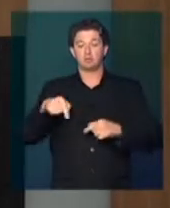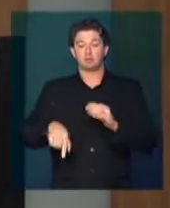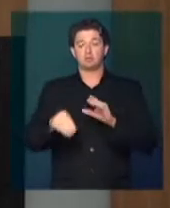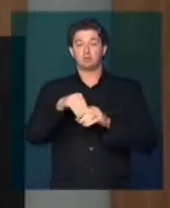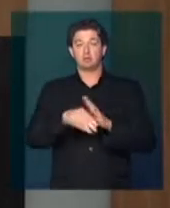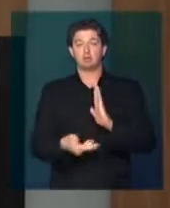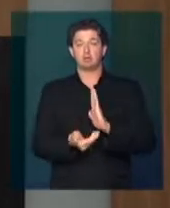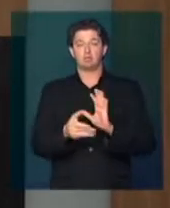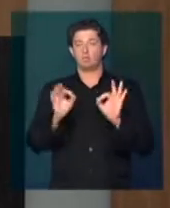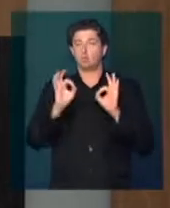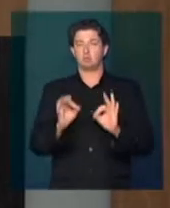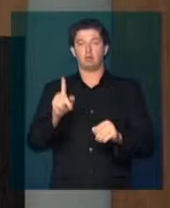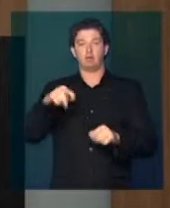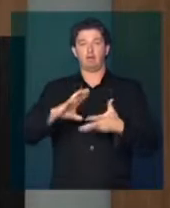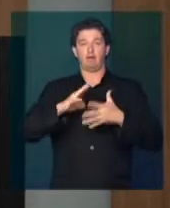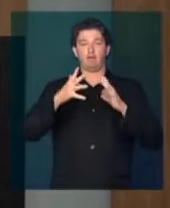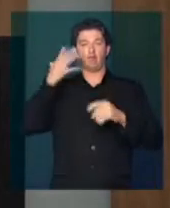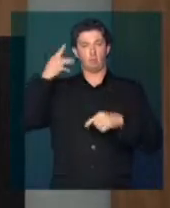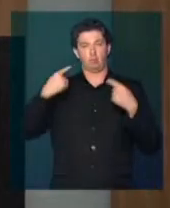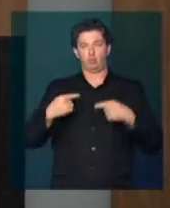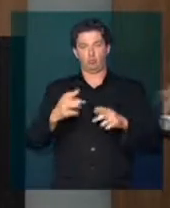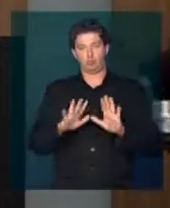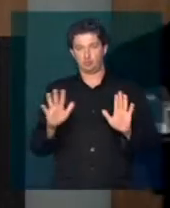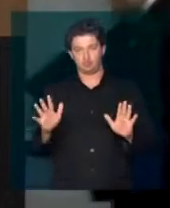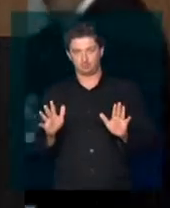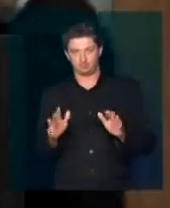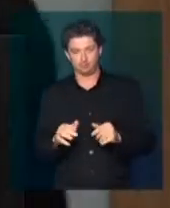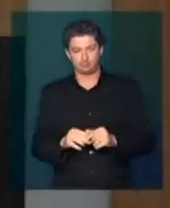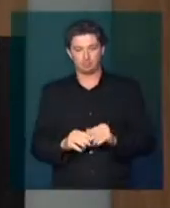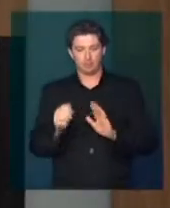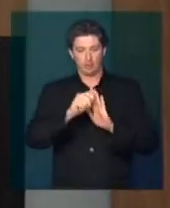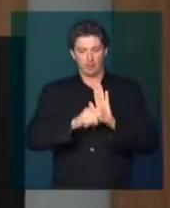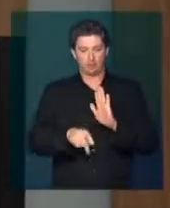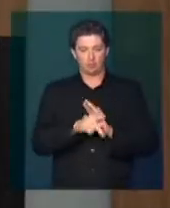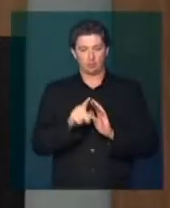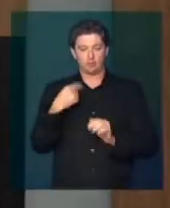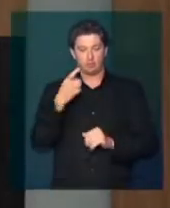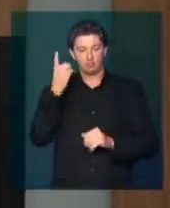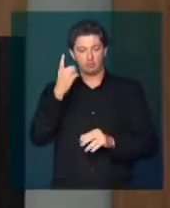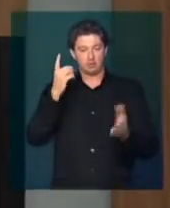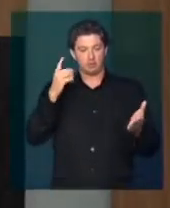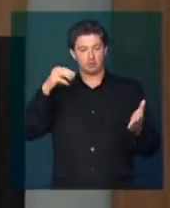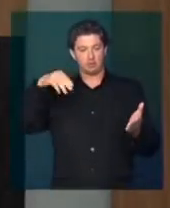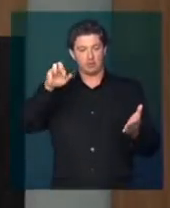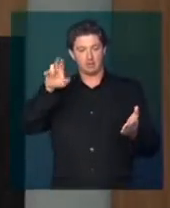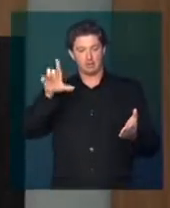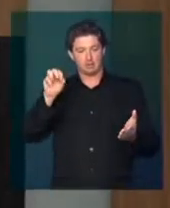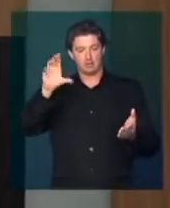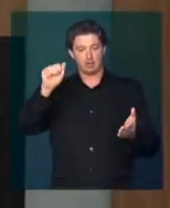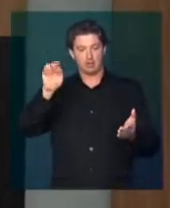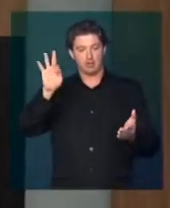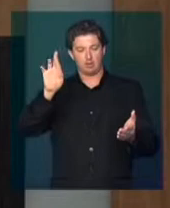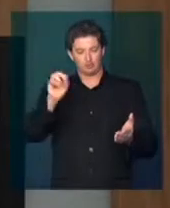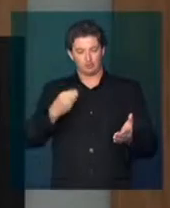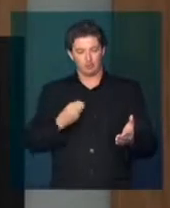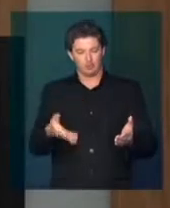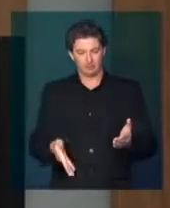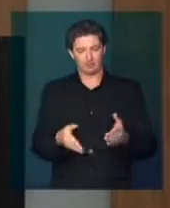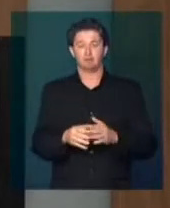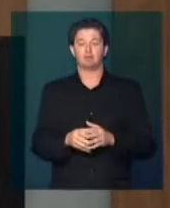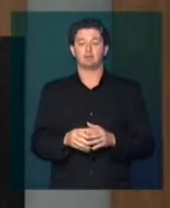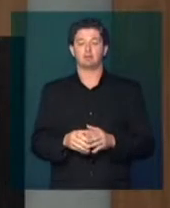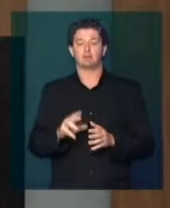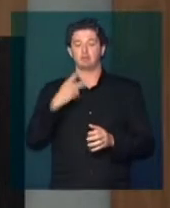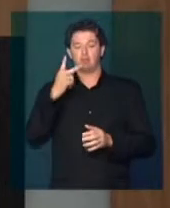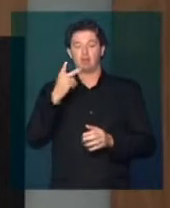Câmara dos Deputados, sem dúvida nenhuma, é a reforma política. O nosso relator da reforma, o deputado Marcelo Castro, aqui está, e vai